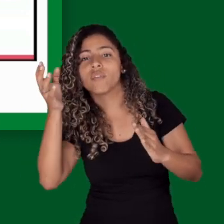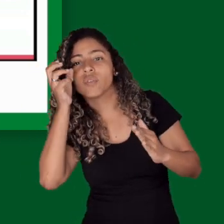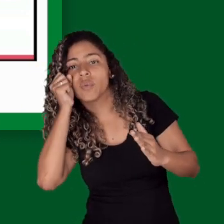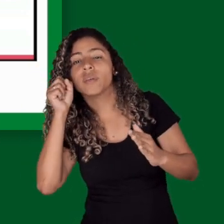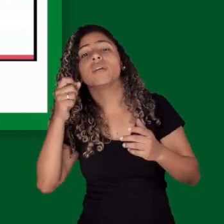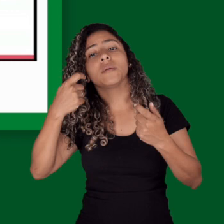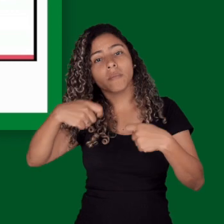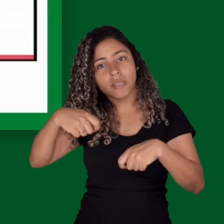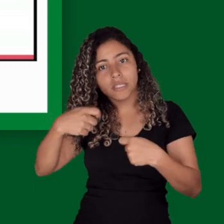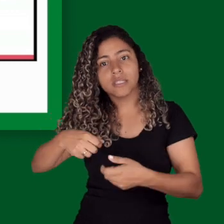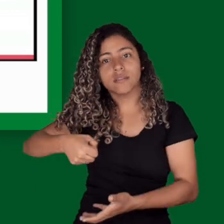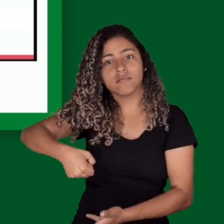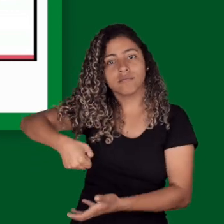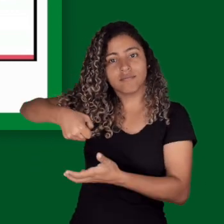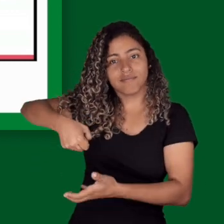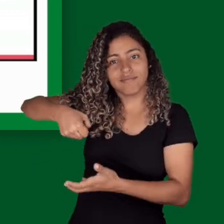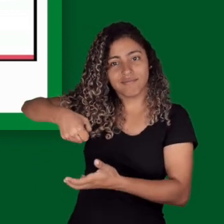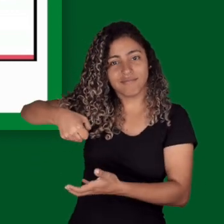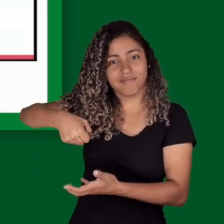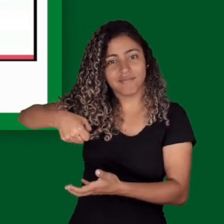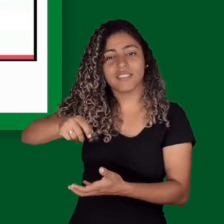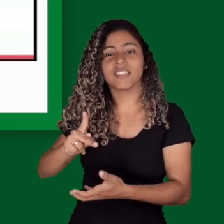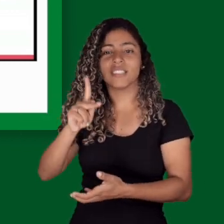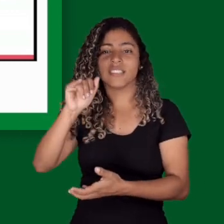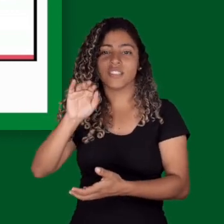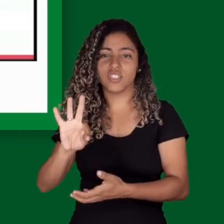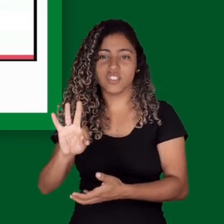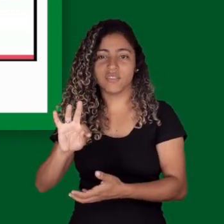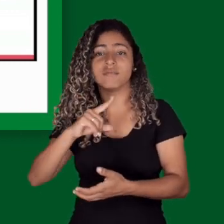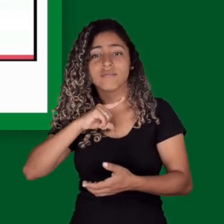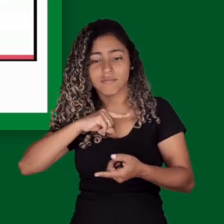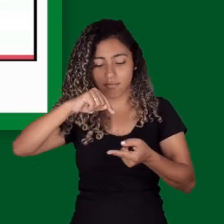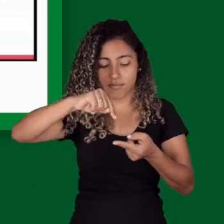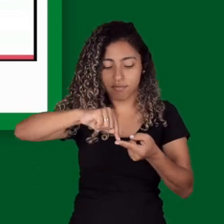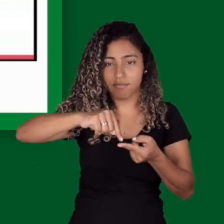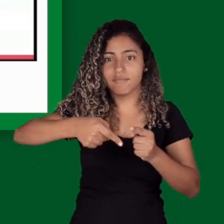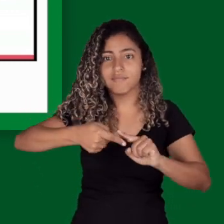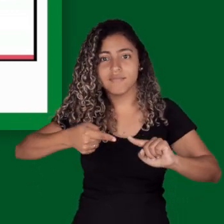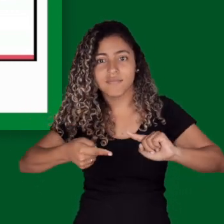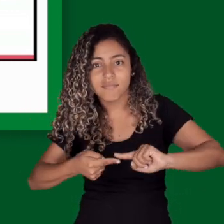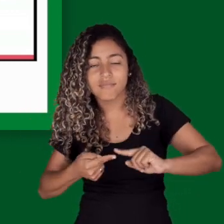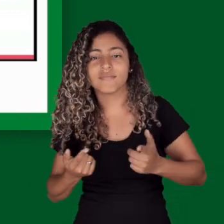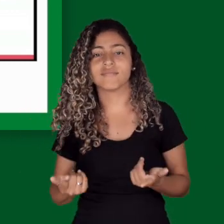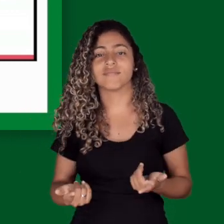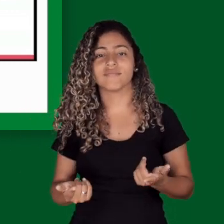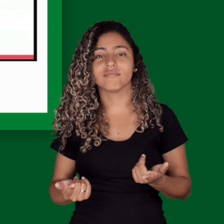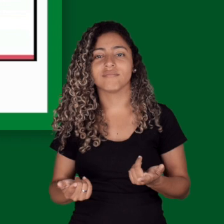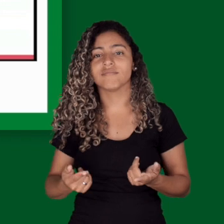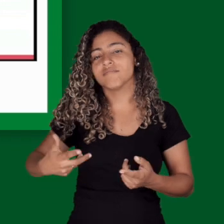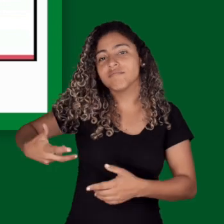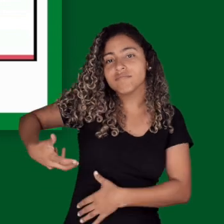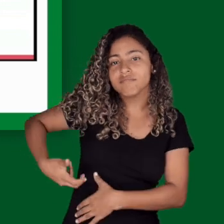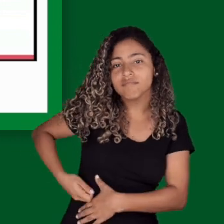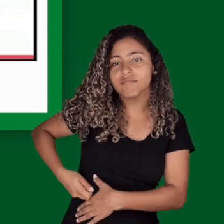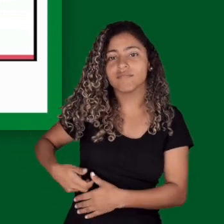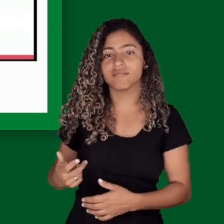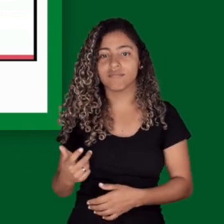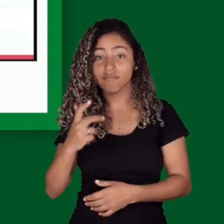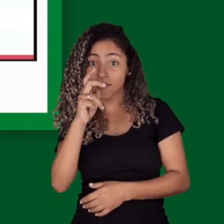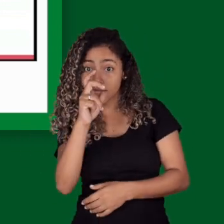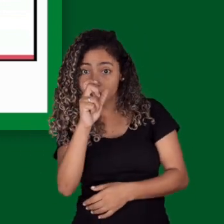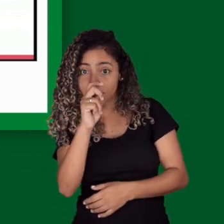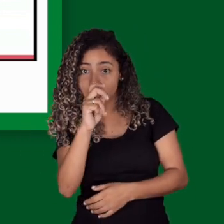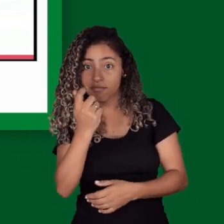levar com eles um kit de diabetes, incluindo o monitor de glicemia, lancetas, insulinas,